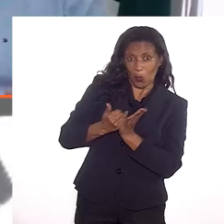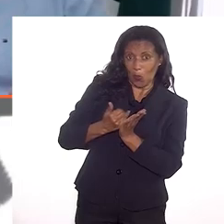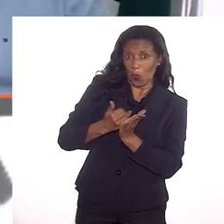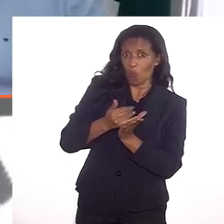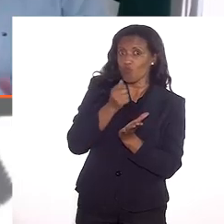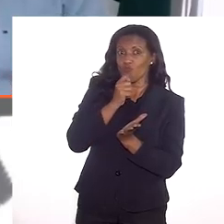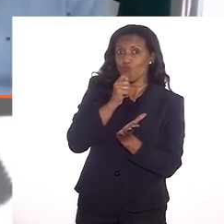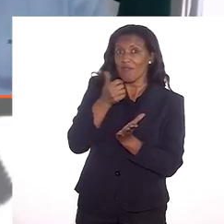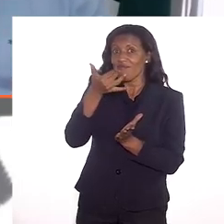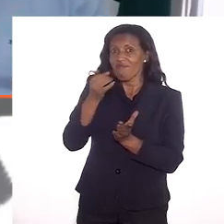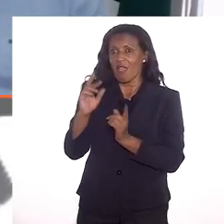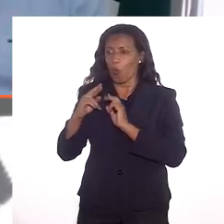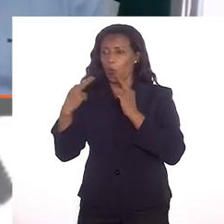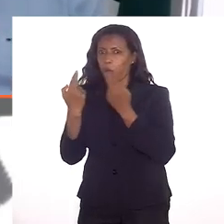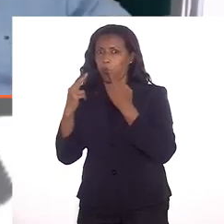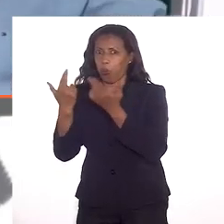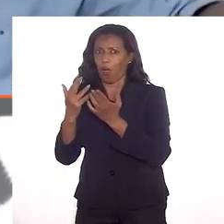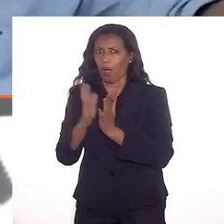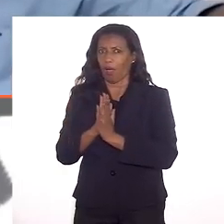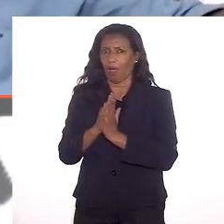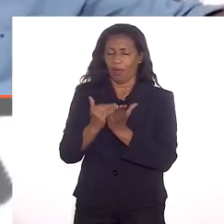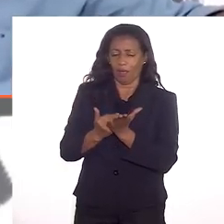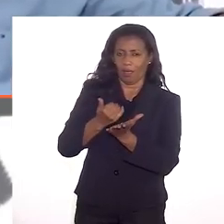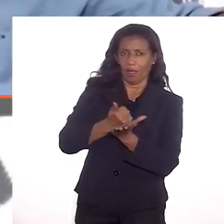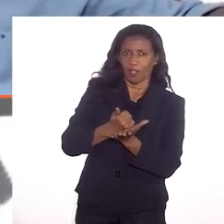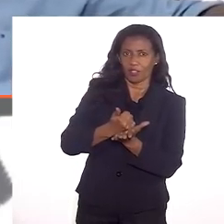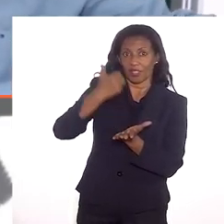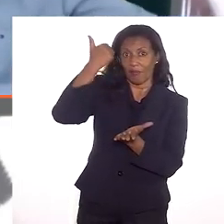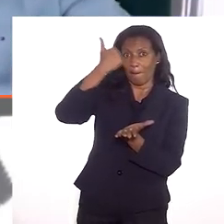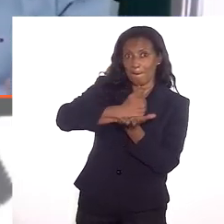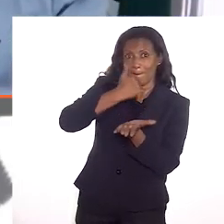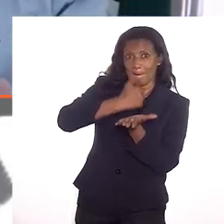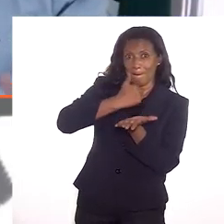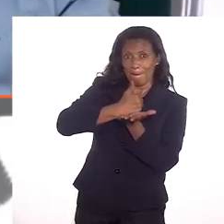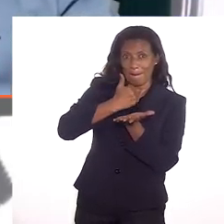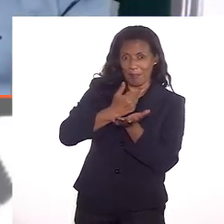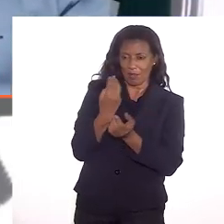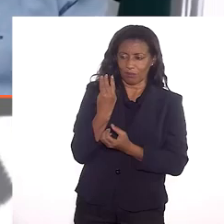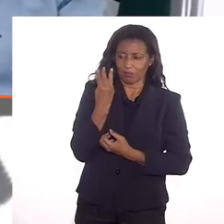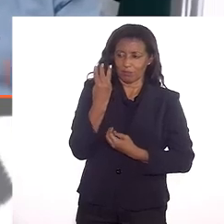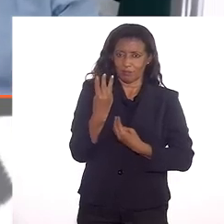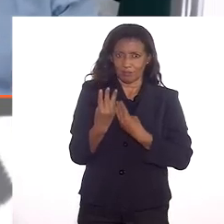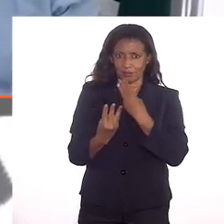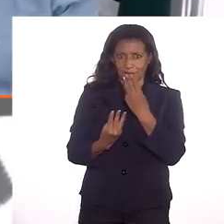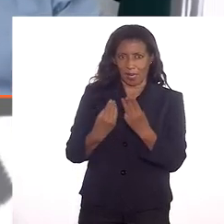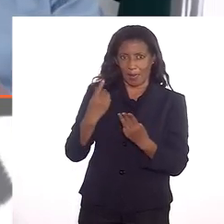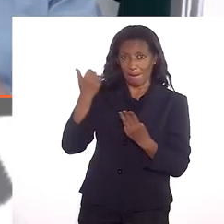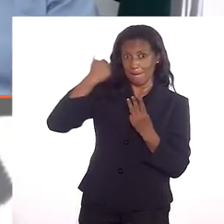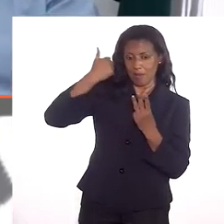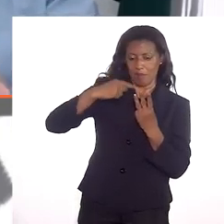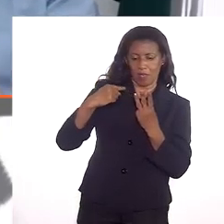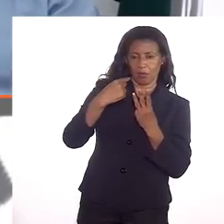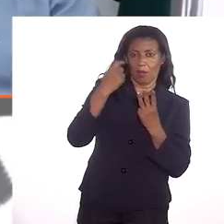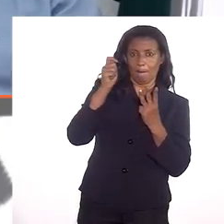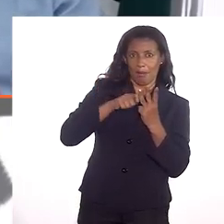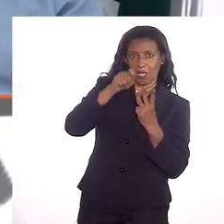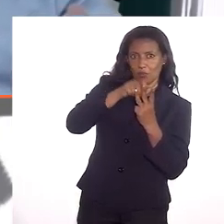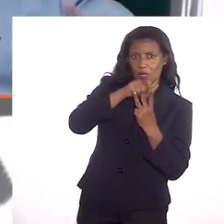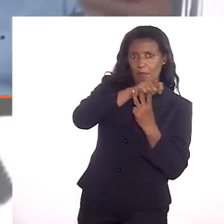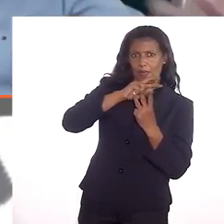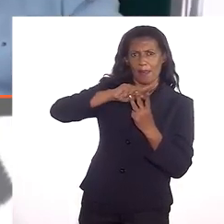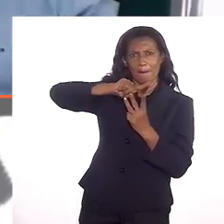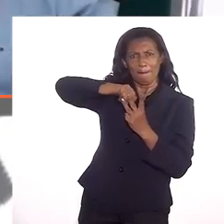mal começou a funcionar, não teve ainda 10 sessões, você já teve uma primeira apuração do primeiro trimestre de 2021,